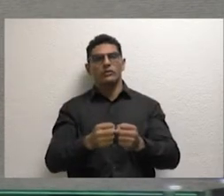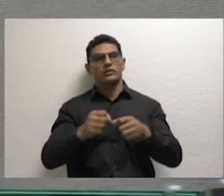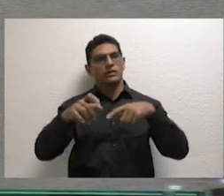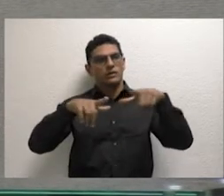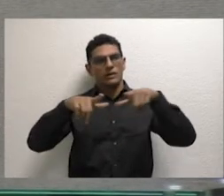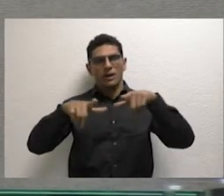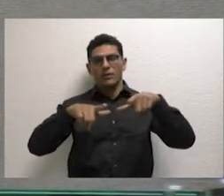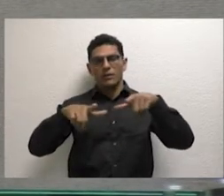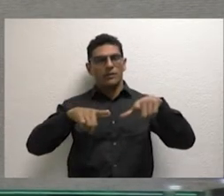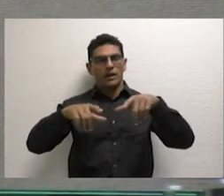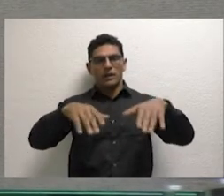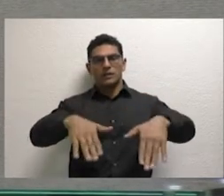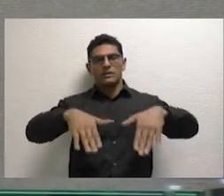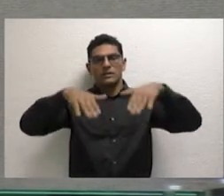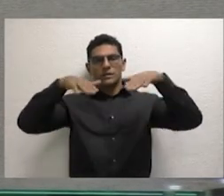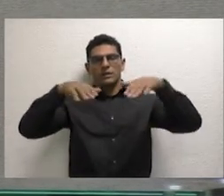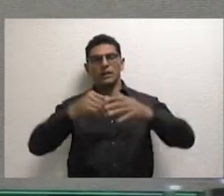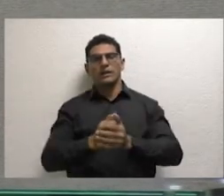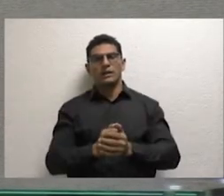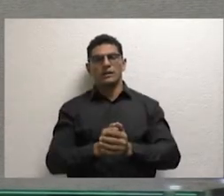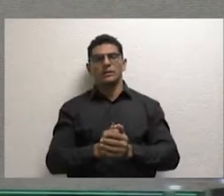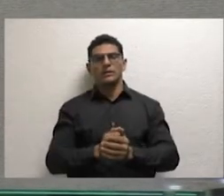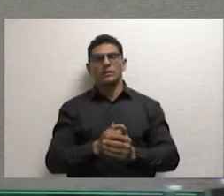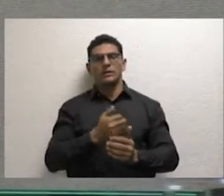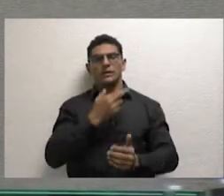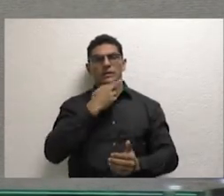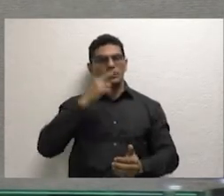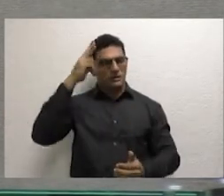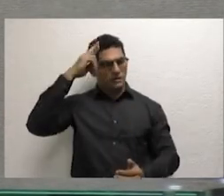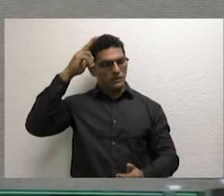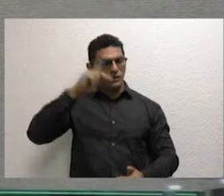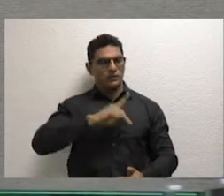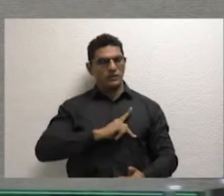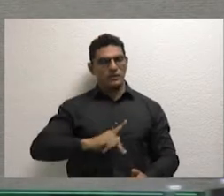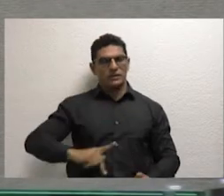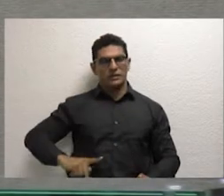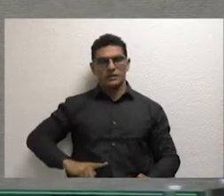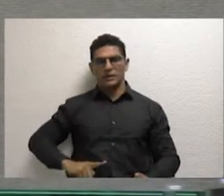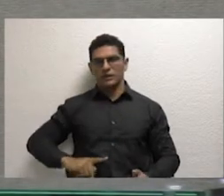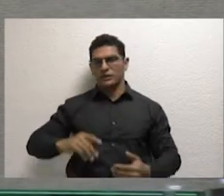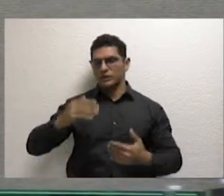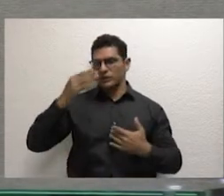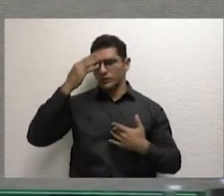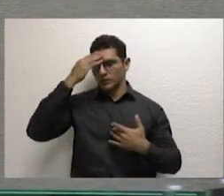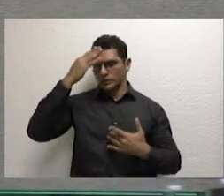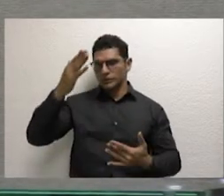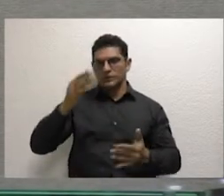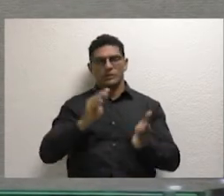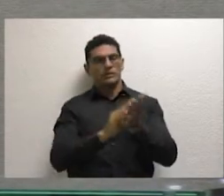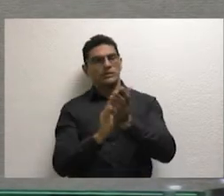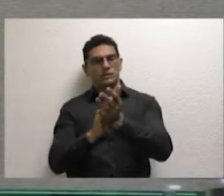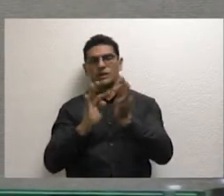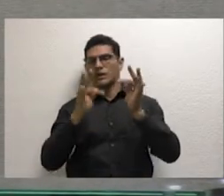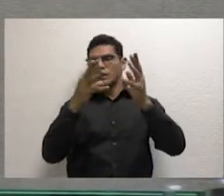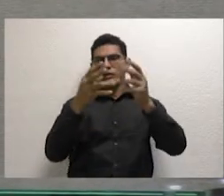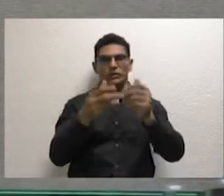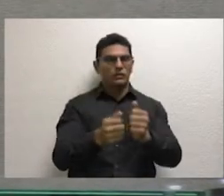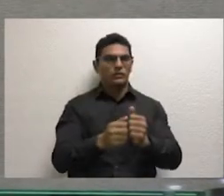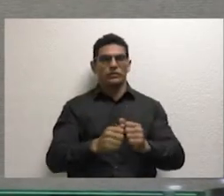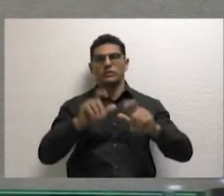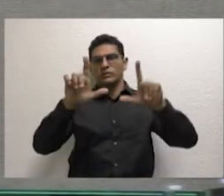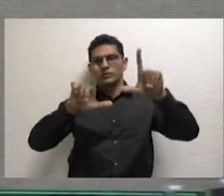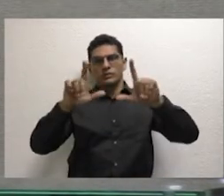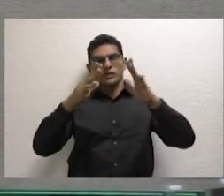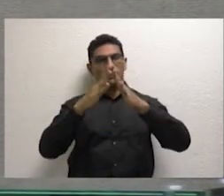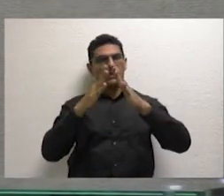desta casa senhor presidente deputado Pericles quero cumprimentar também a imprensa o público nos assiste em casa e